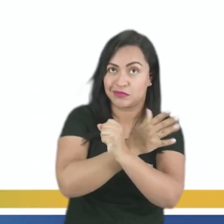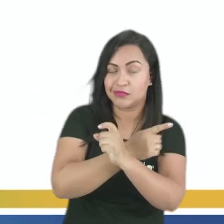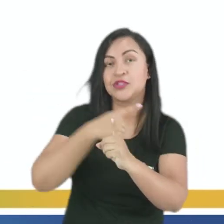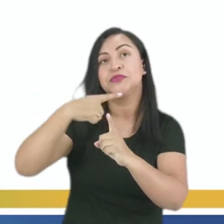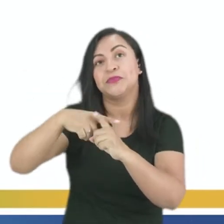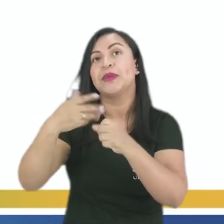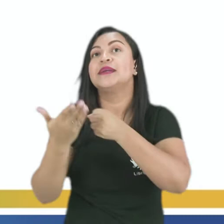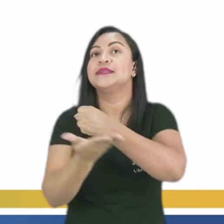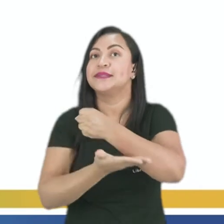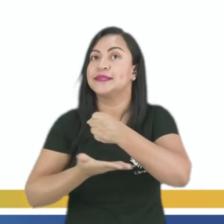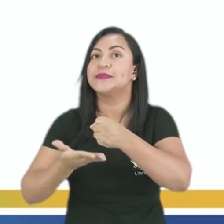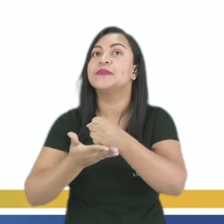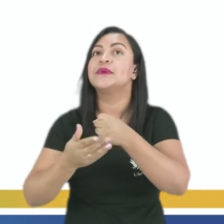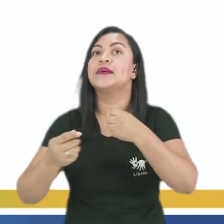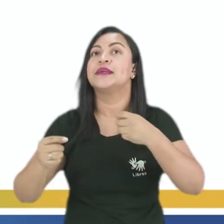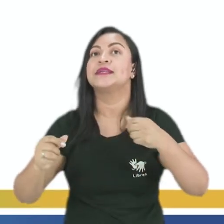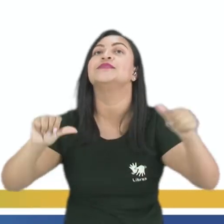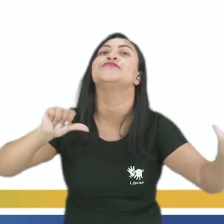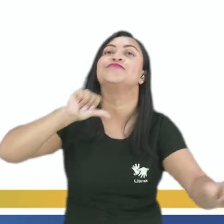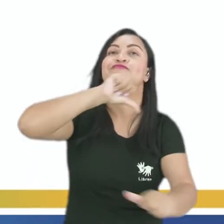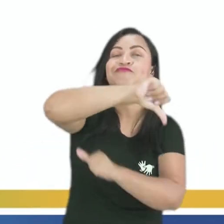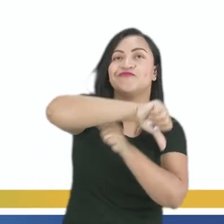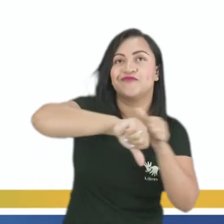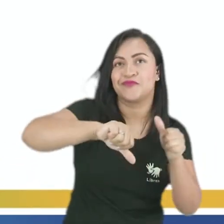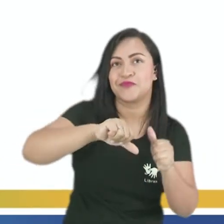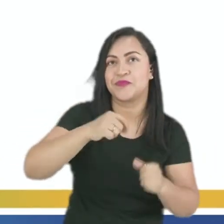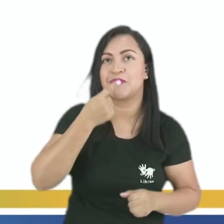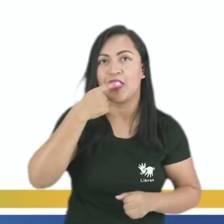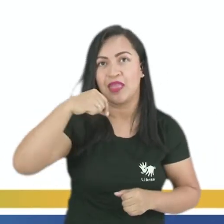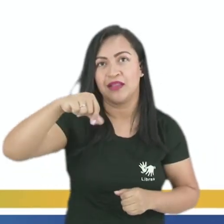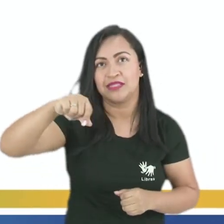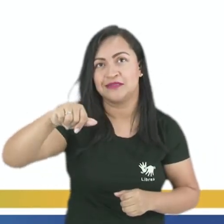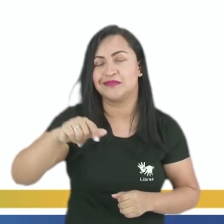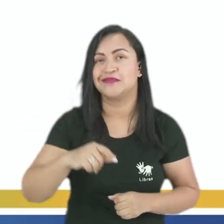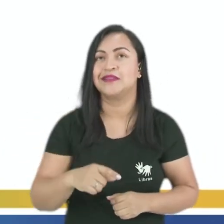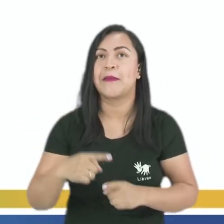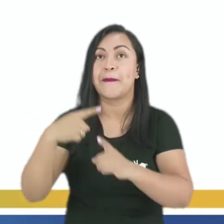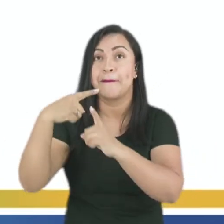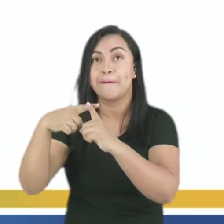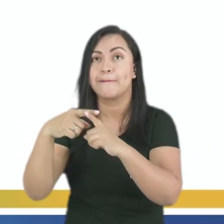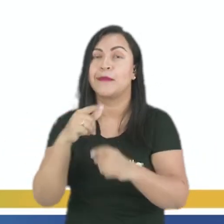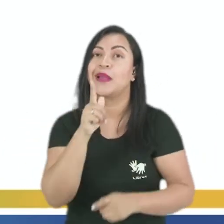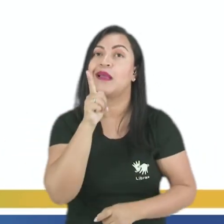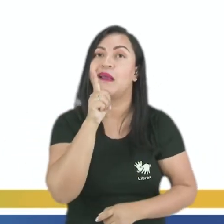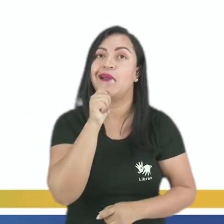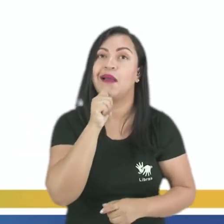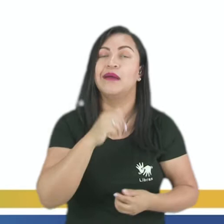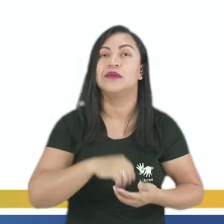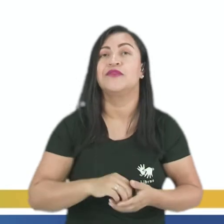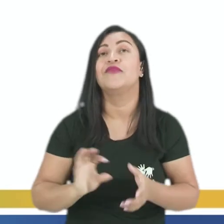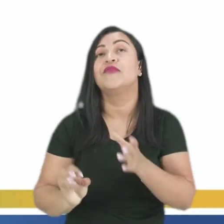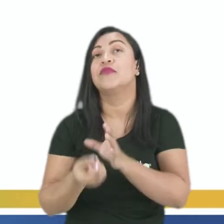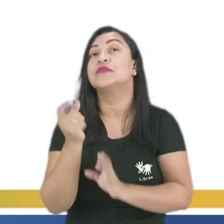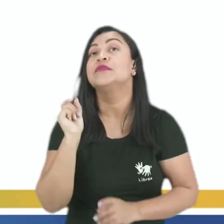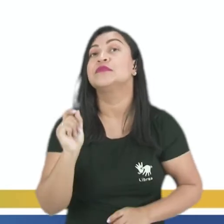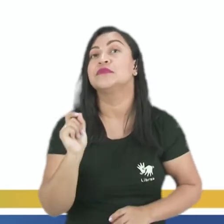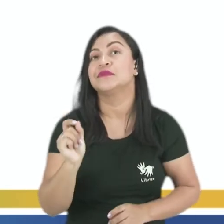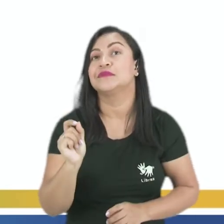de neutralização entre um sal e uma base, tá? E a gente observa ali que o que vai acontecer? Vai acontecer